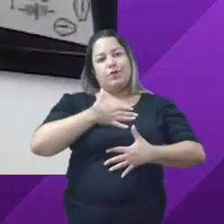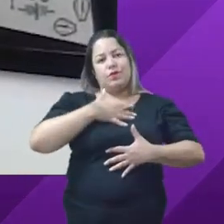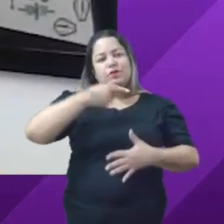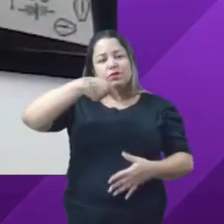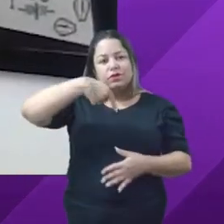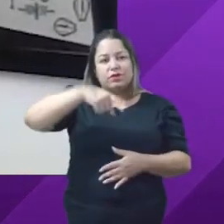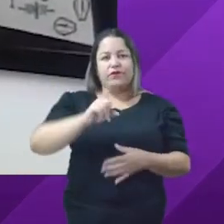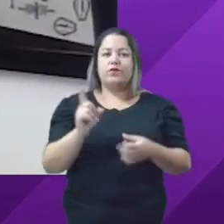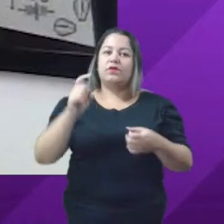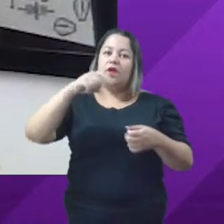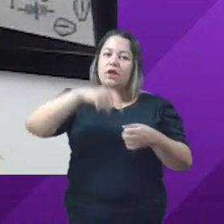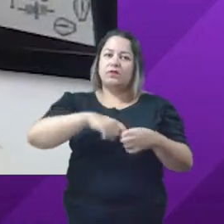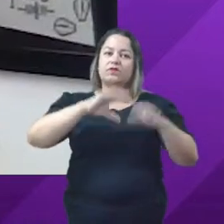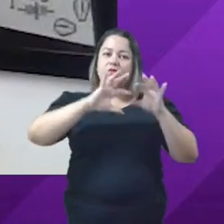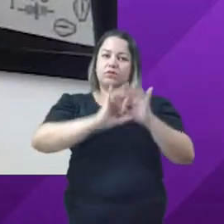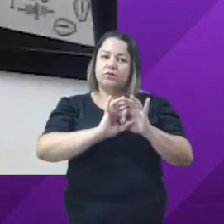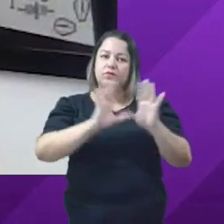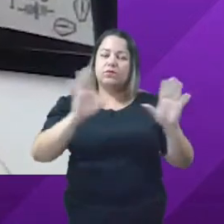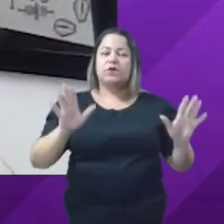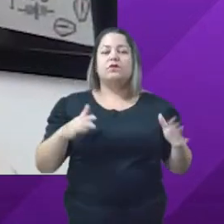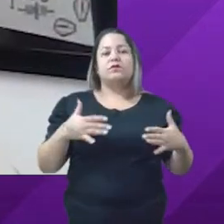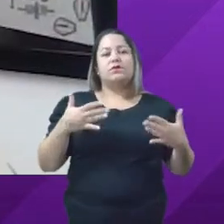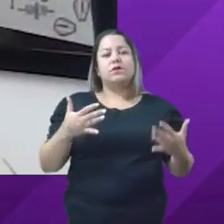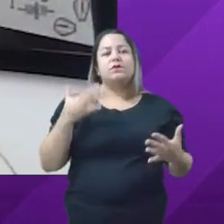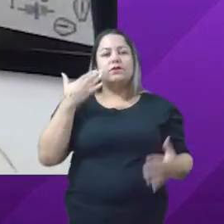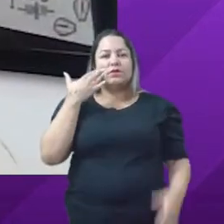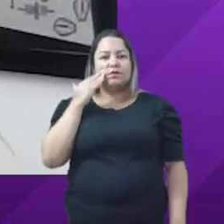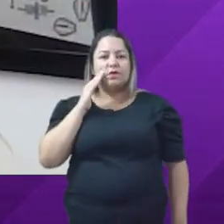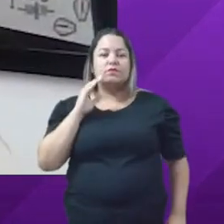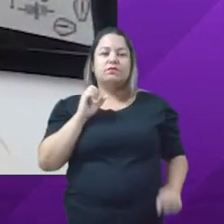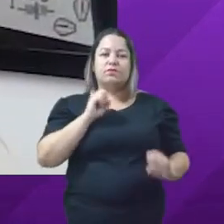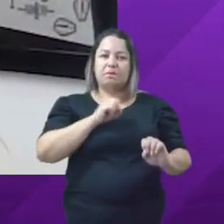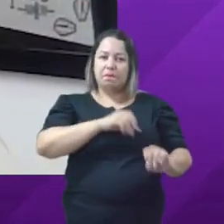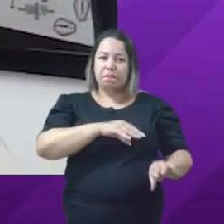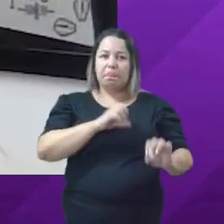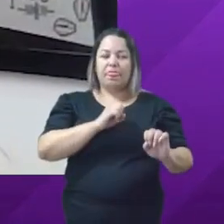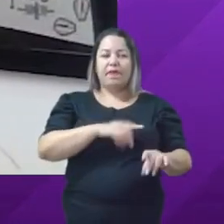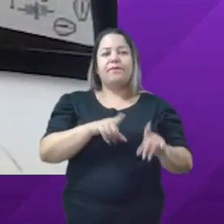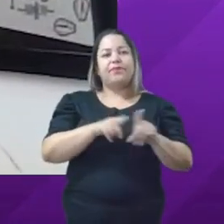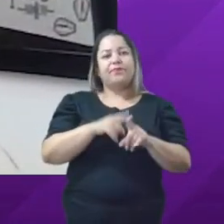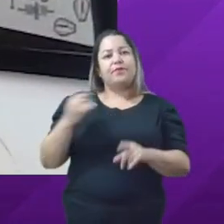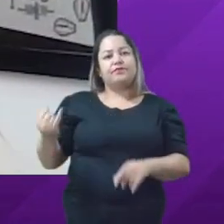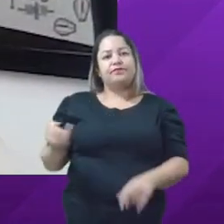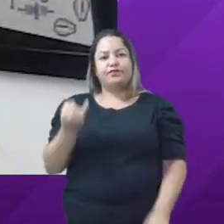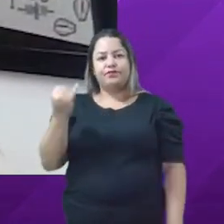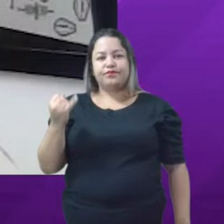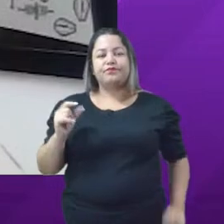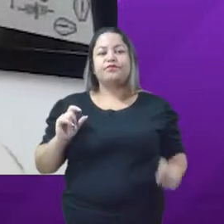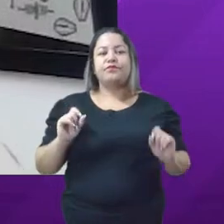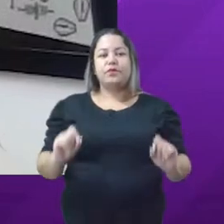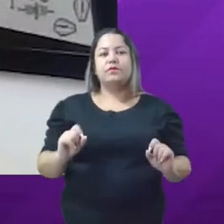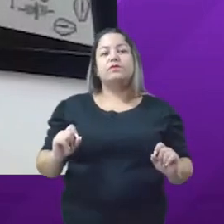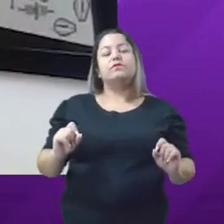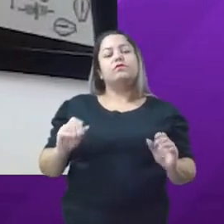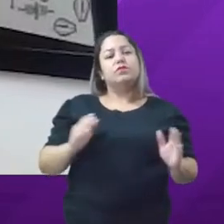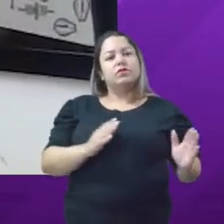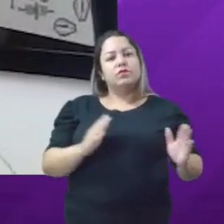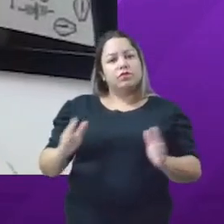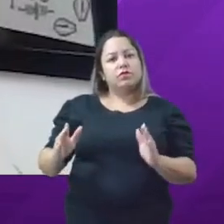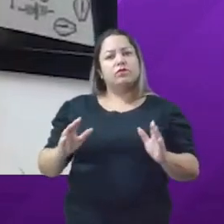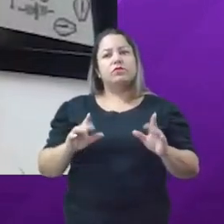vir e o direito da sua liberdade. Então, eu entendo muito que a educação ele é um ponto fundamental para a emancipação,